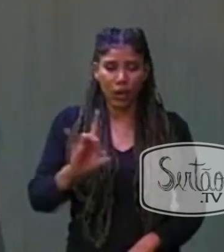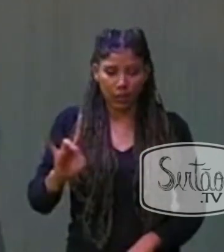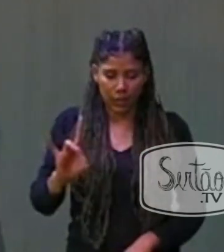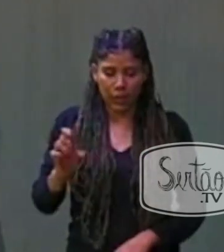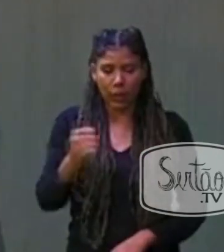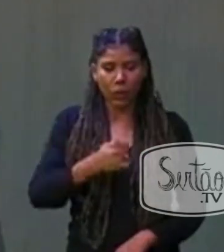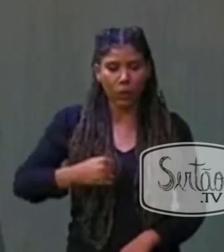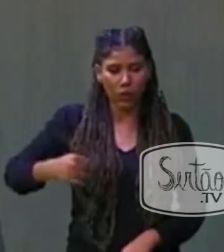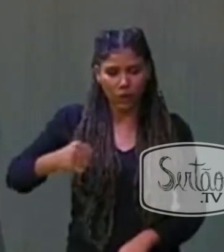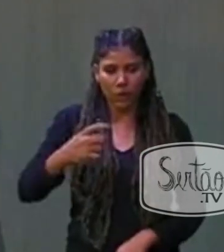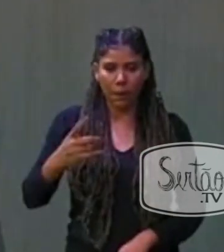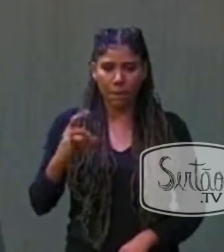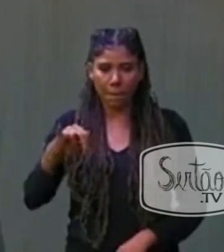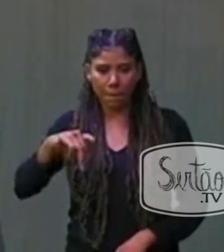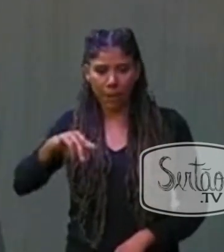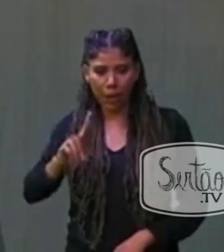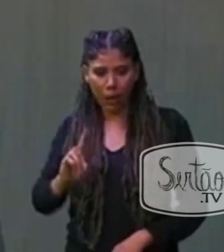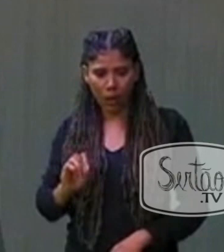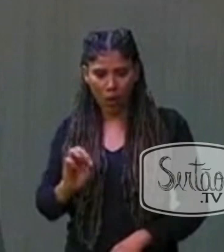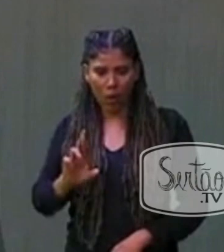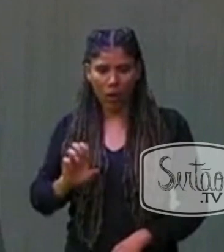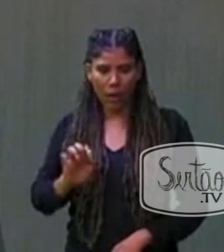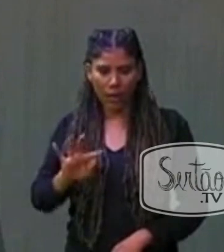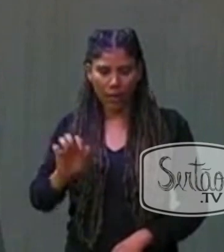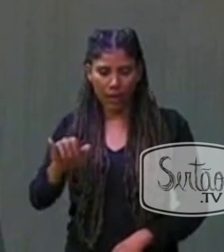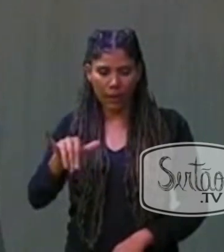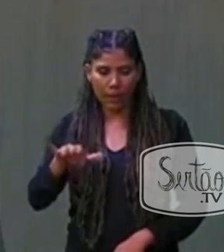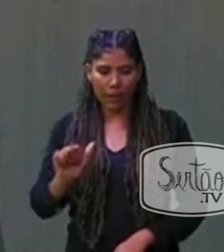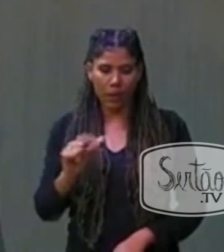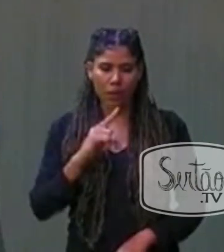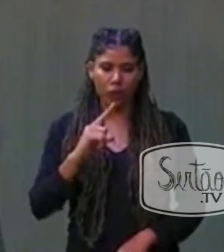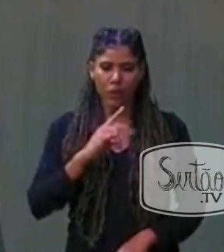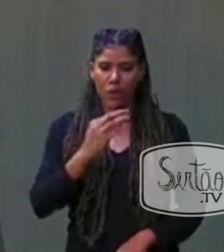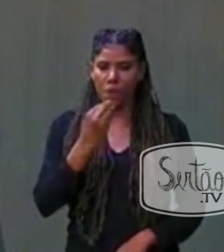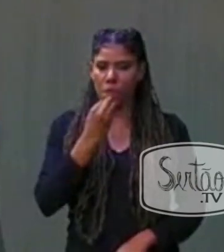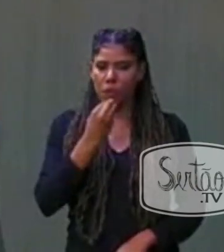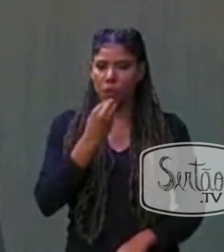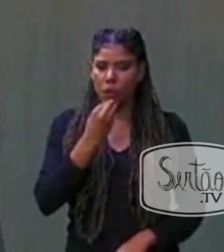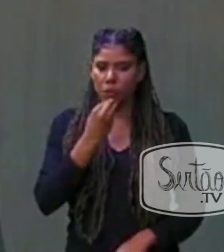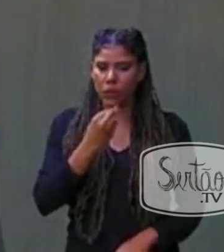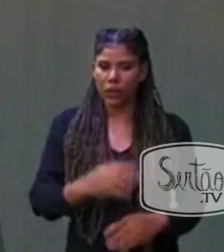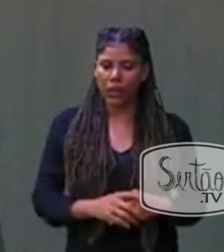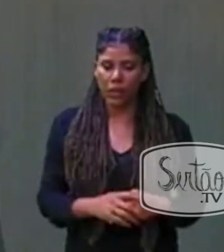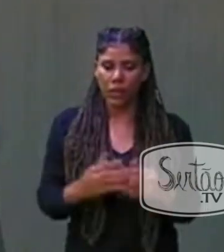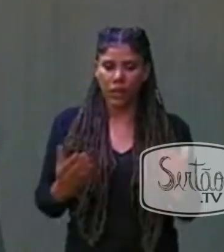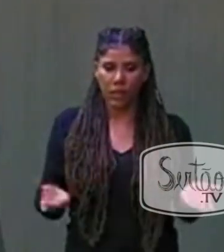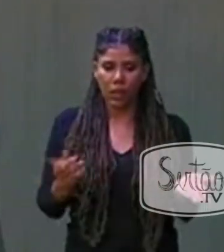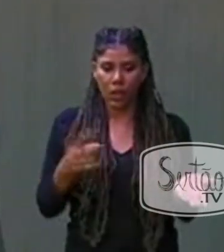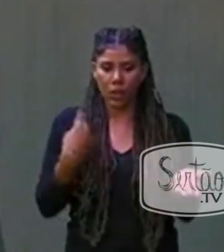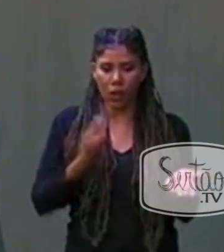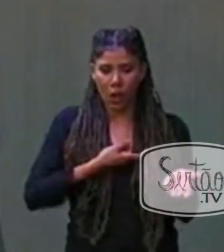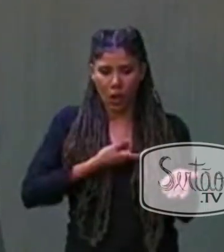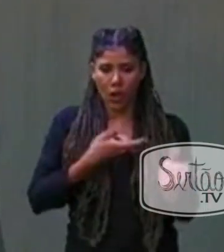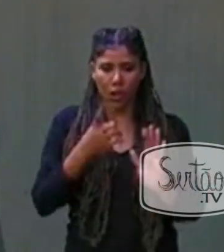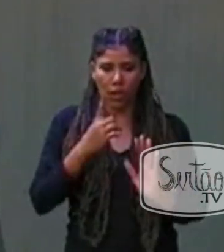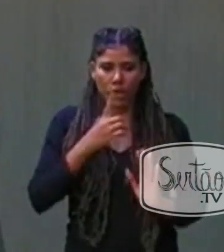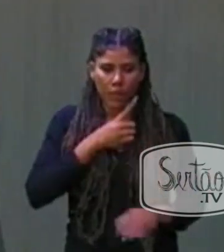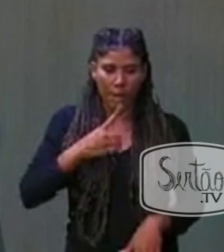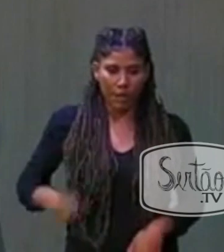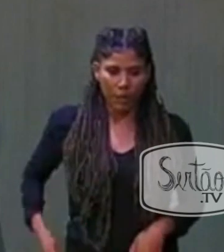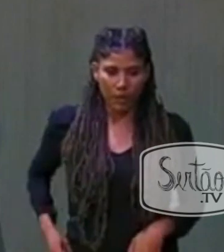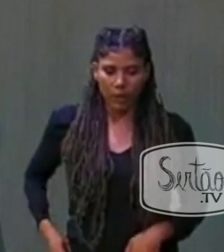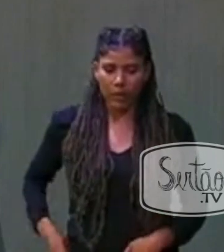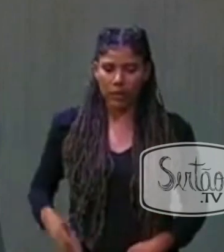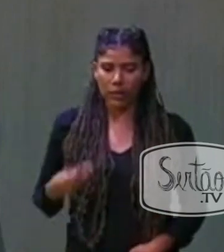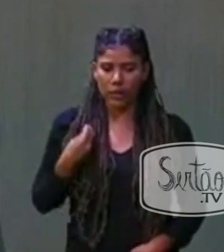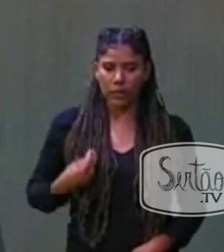de Pindoretama. Tive a oportunidade, olha, deputado Simão Pedro, inclusive, nós que somos deputados, nós que estamos na vida